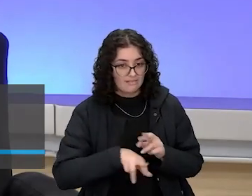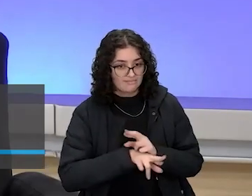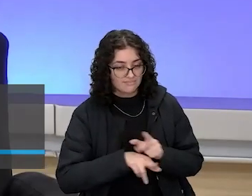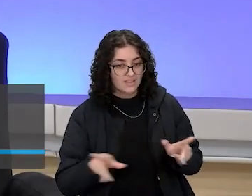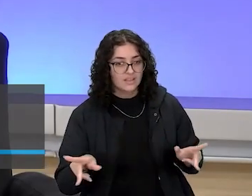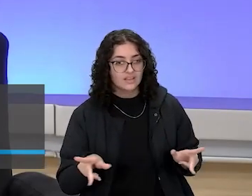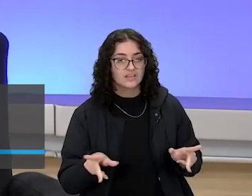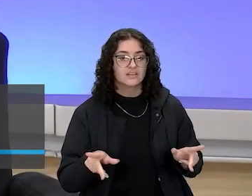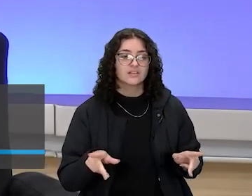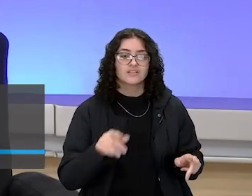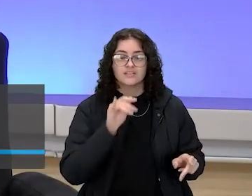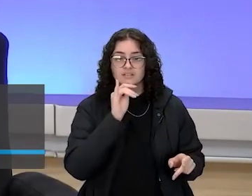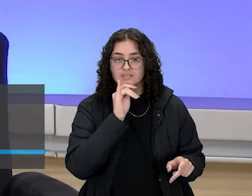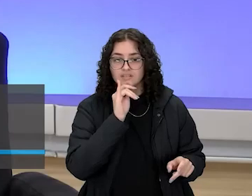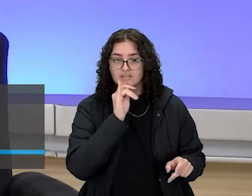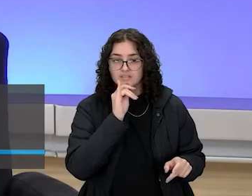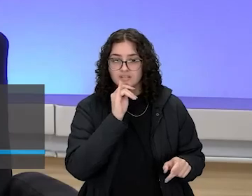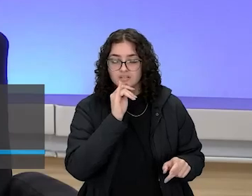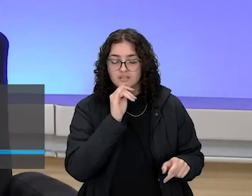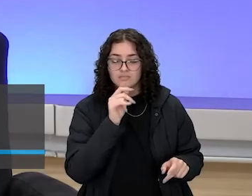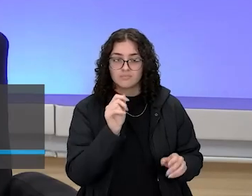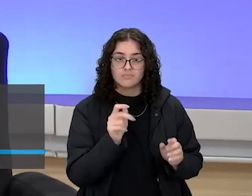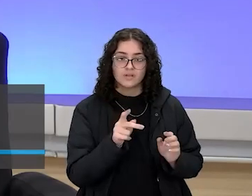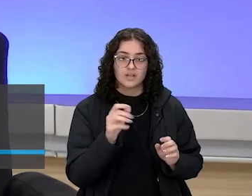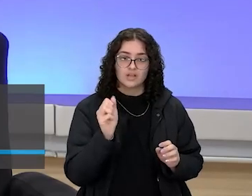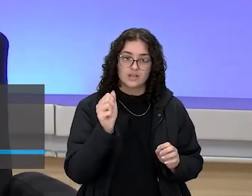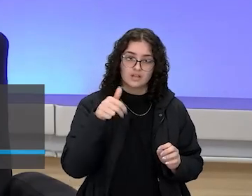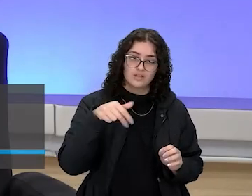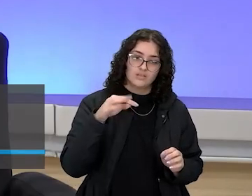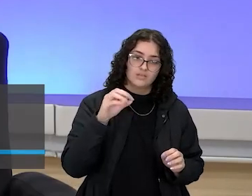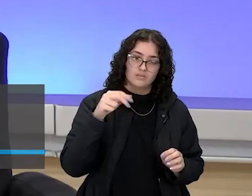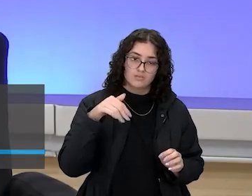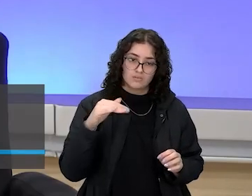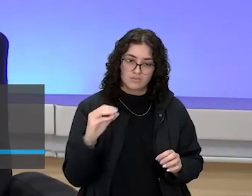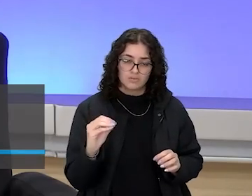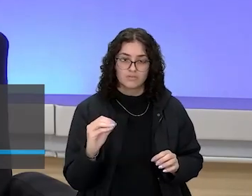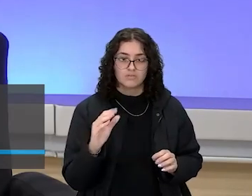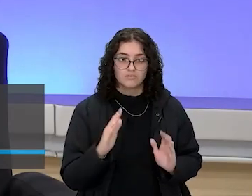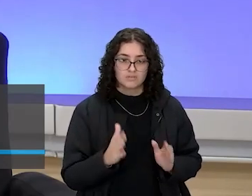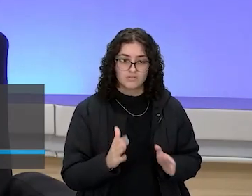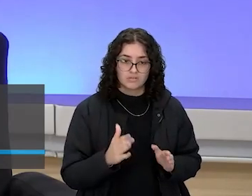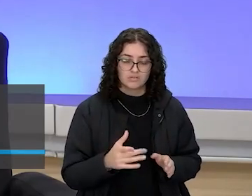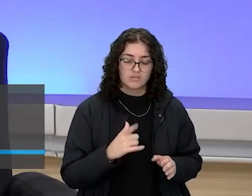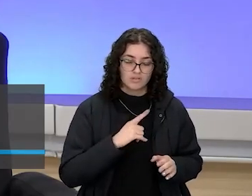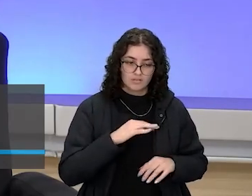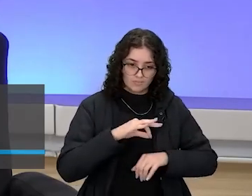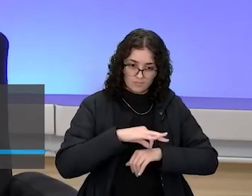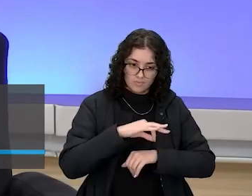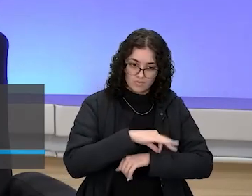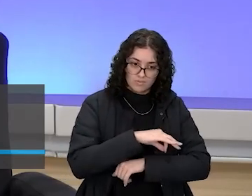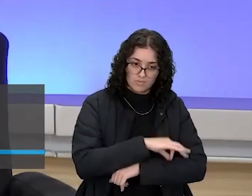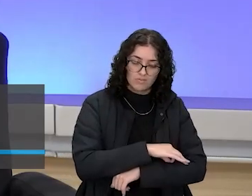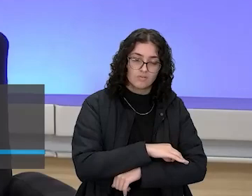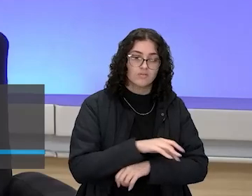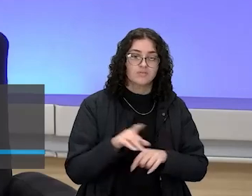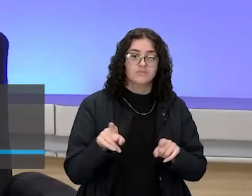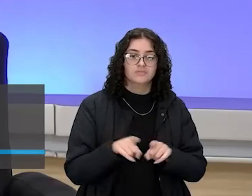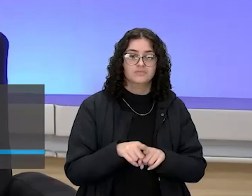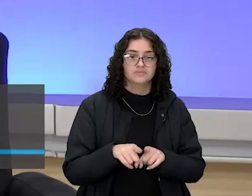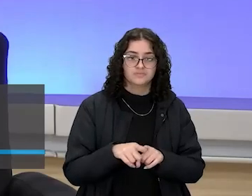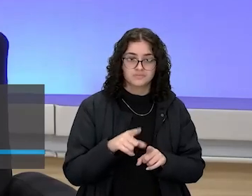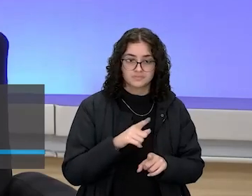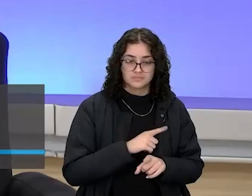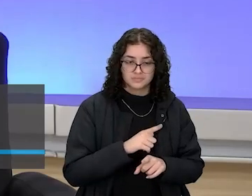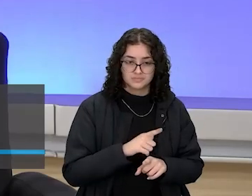diferenciado entre o seu Antônio, que já cultiva morangos e que, portanto, já tem um